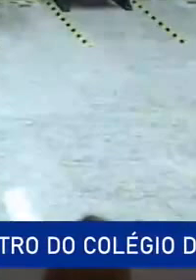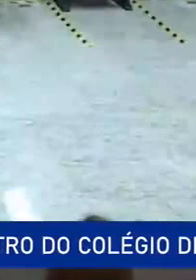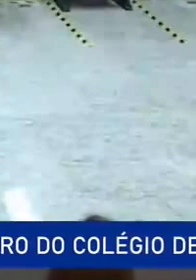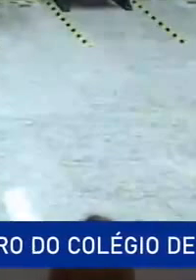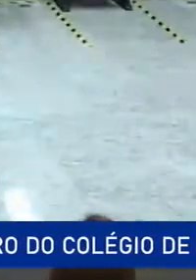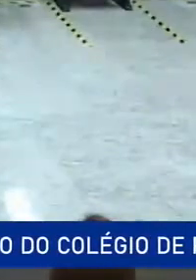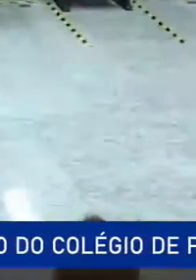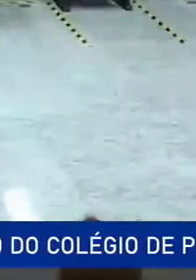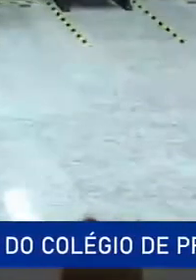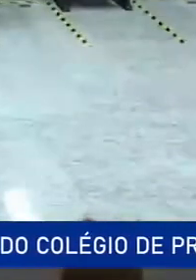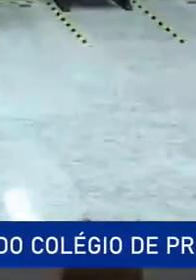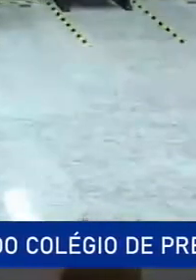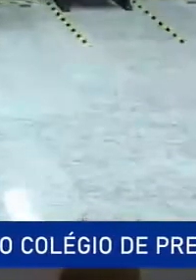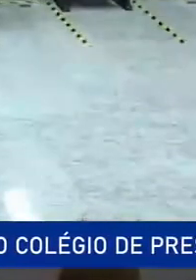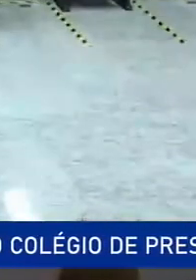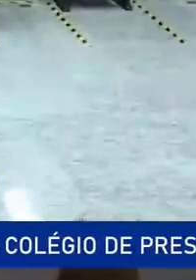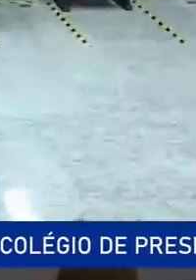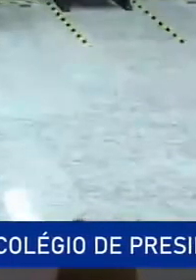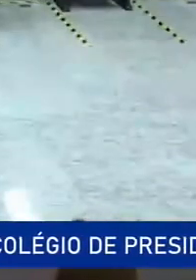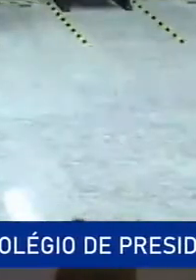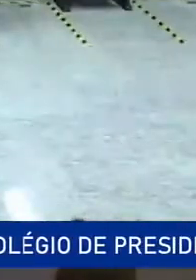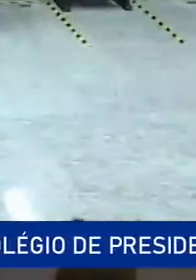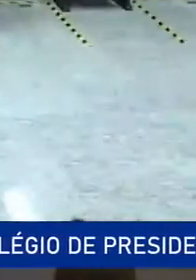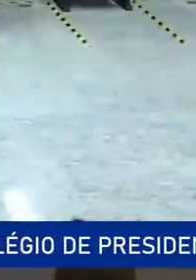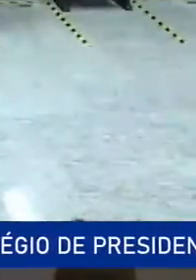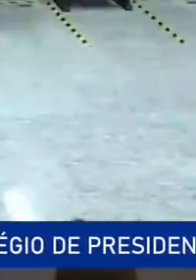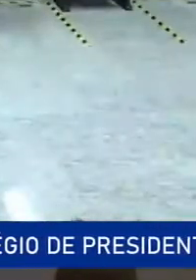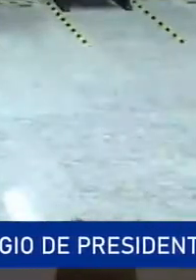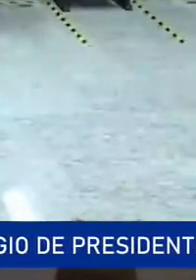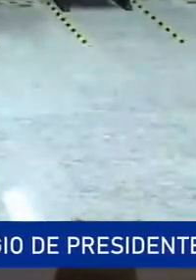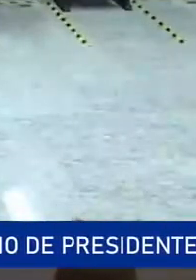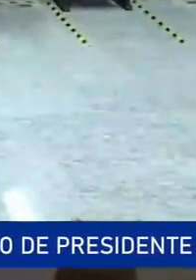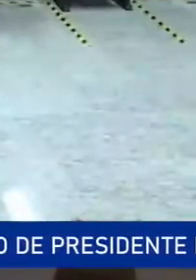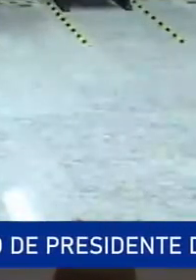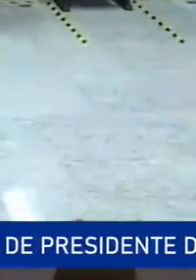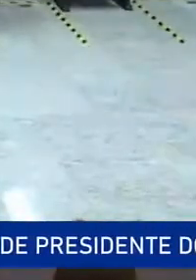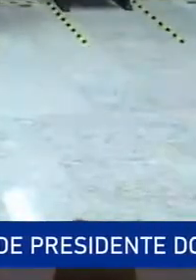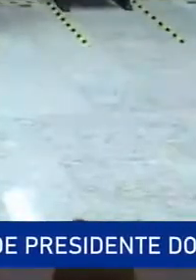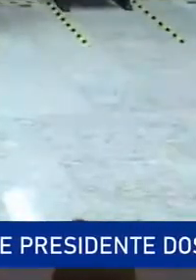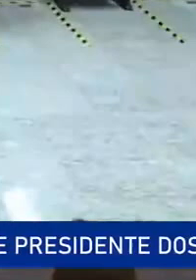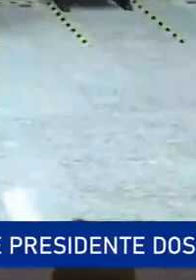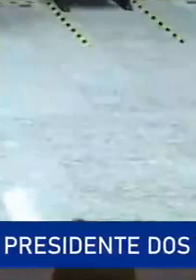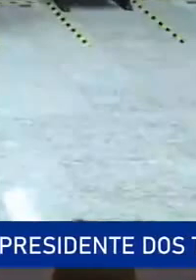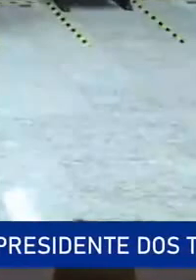Ele se localiza na lateral esquerda, direita da mesa.